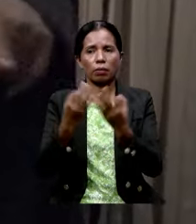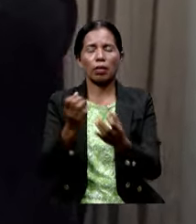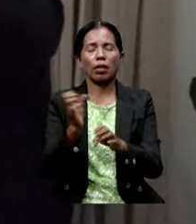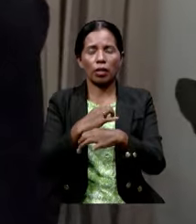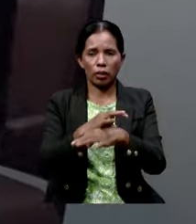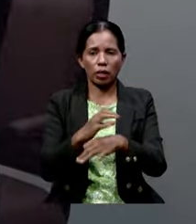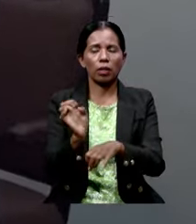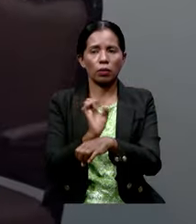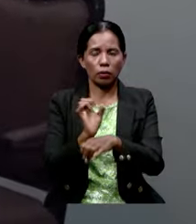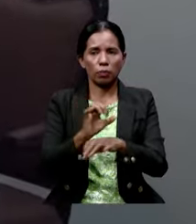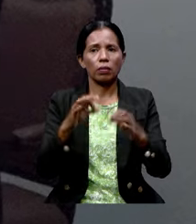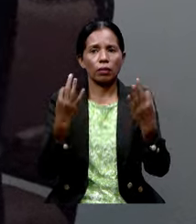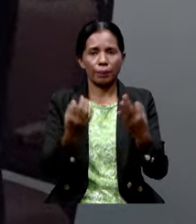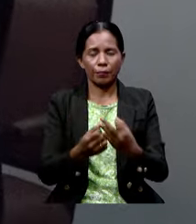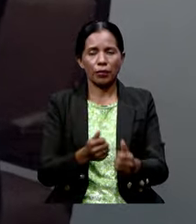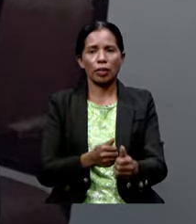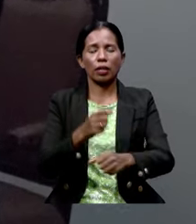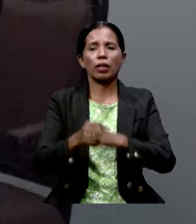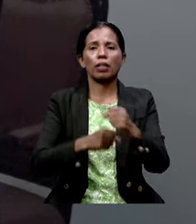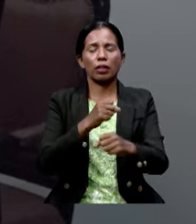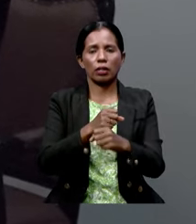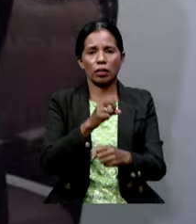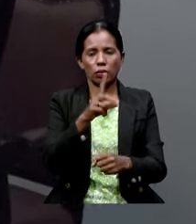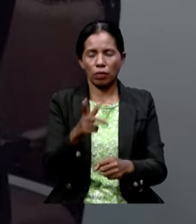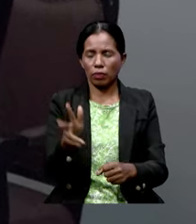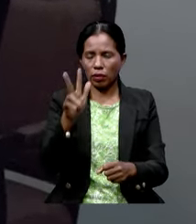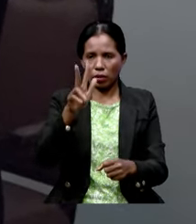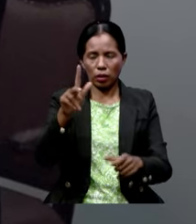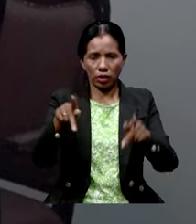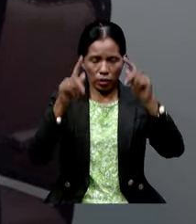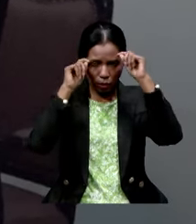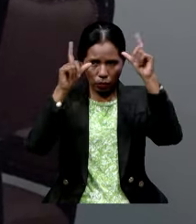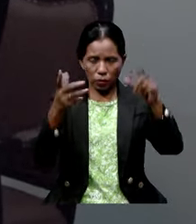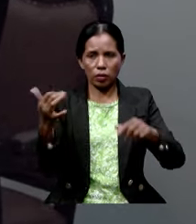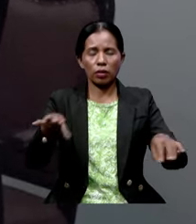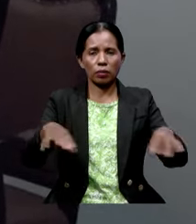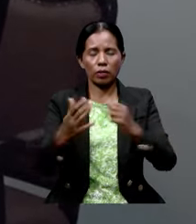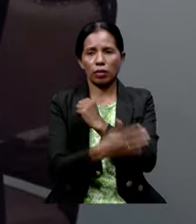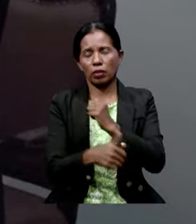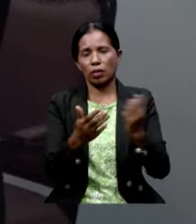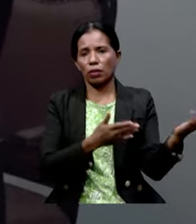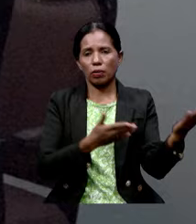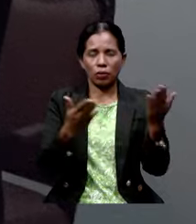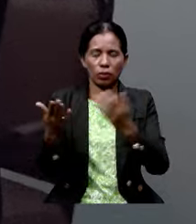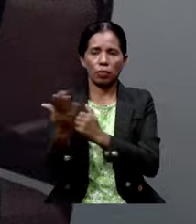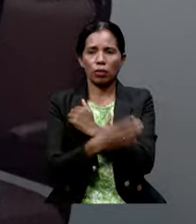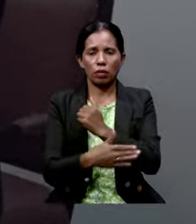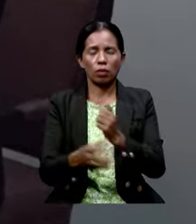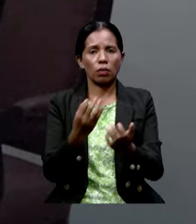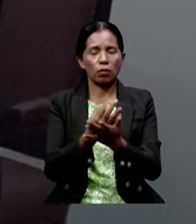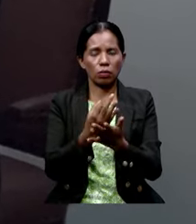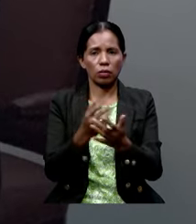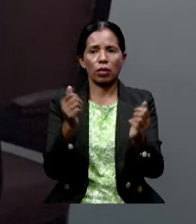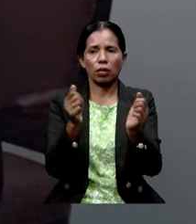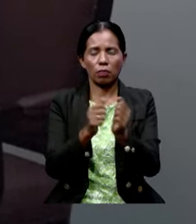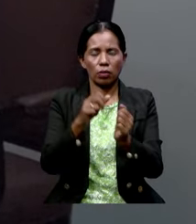economia Umalaranya. Tur Helder e a Tina de Rua Ronaldo Recintolo, Timor-Oan Sira, Nebe o Serviço e a Relio, Haruka Osang Mai Relaran, o montante tocam a